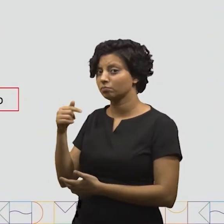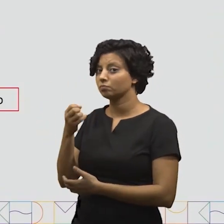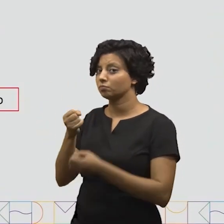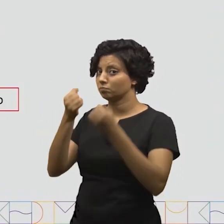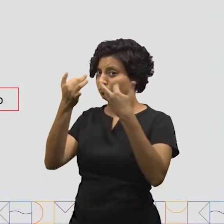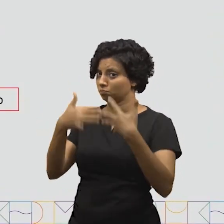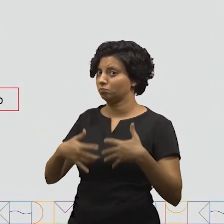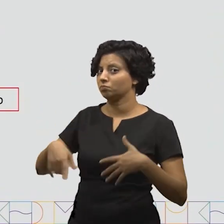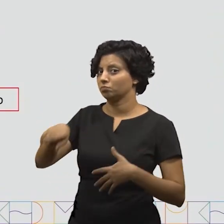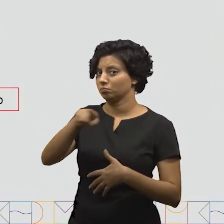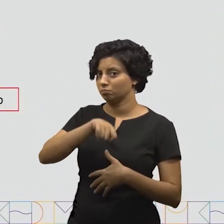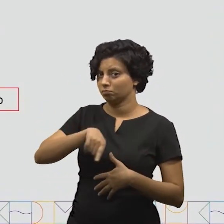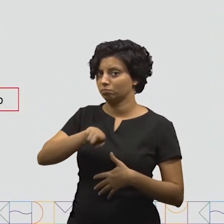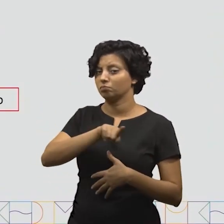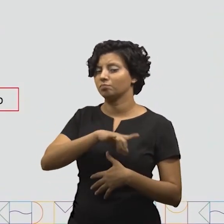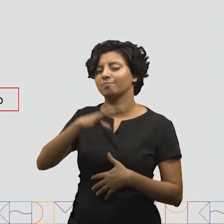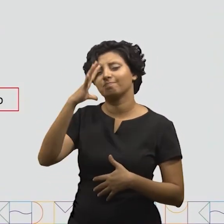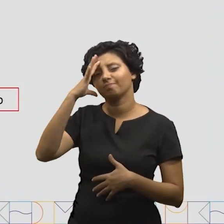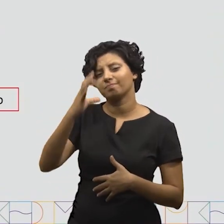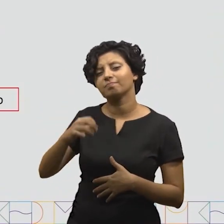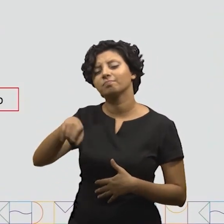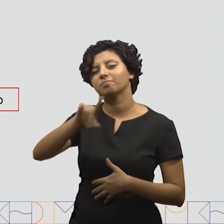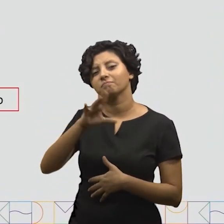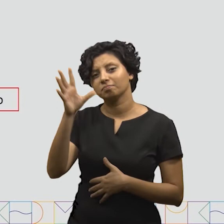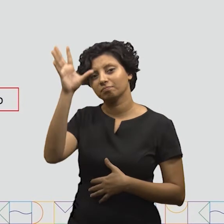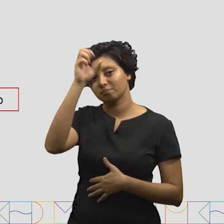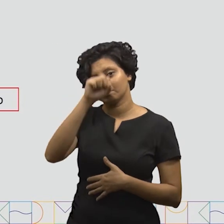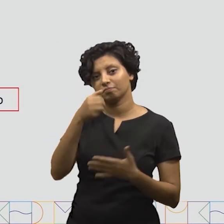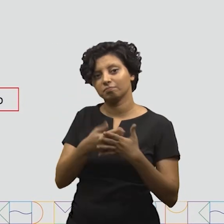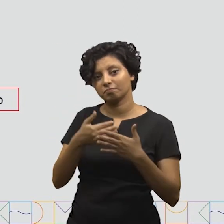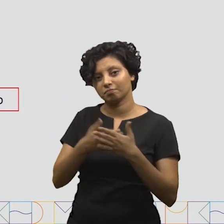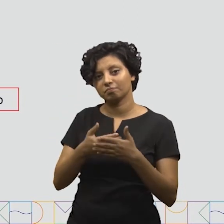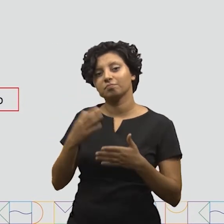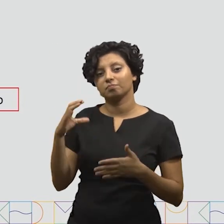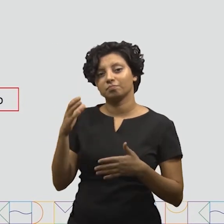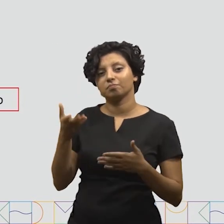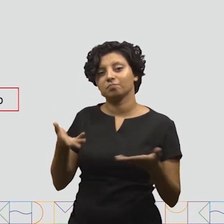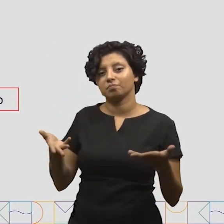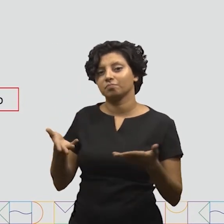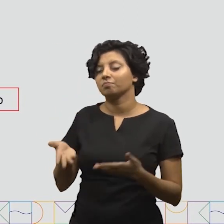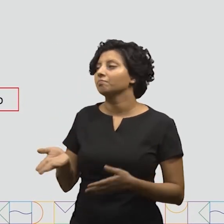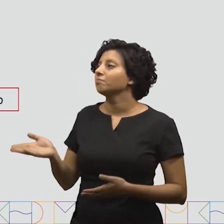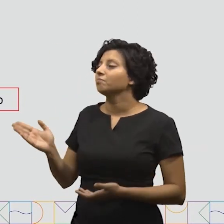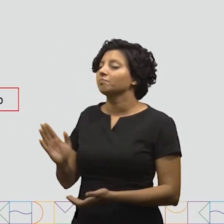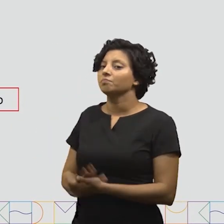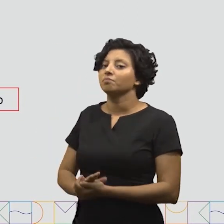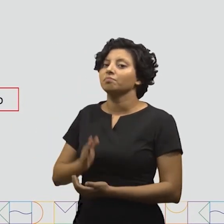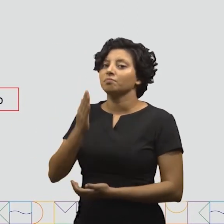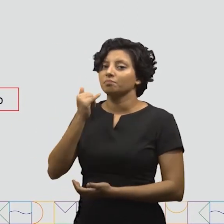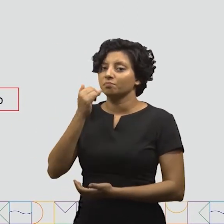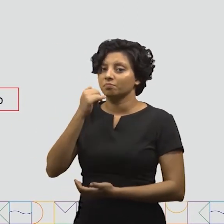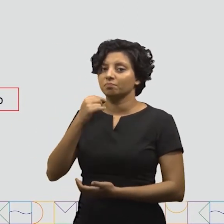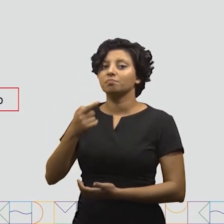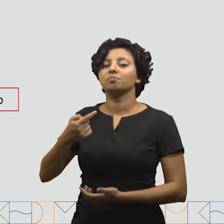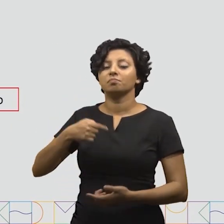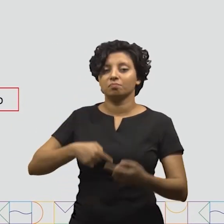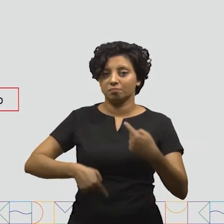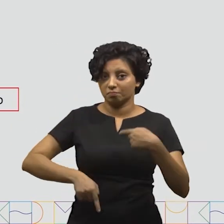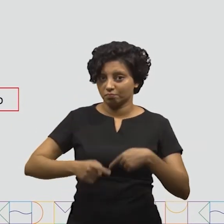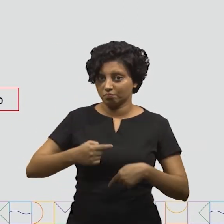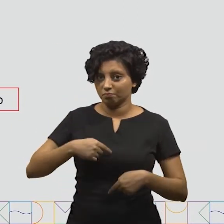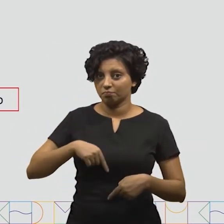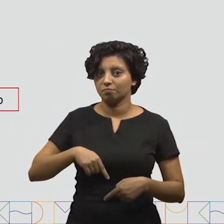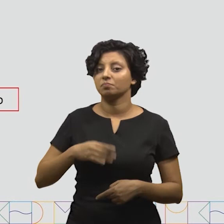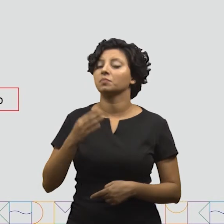acabei de falar e que eu tenho certeza que você aprendeu nessa aula de ciências. Então, o alimento faz esse caminho, entrando